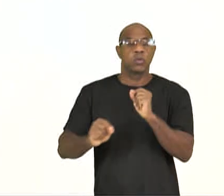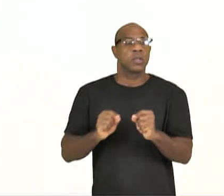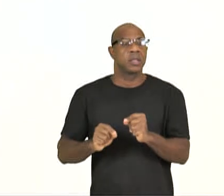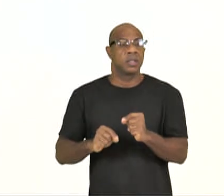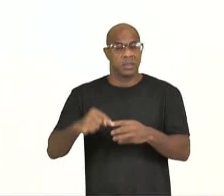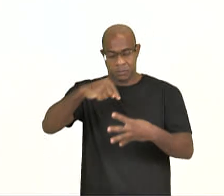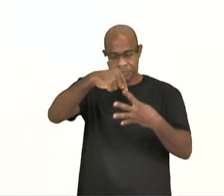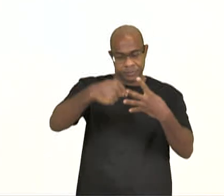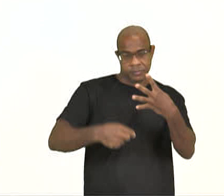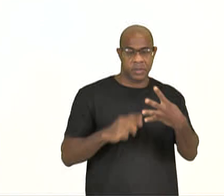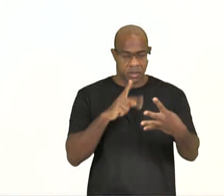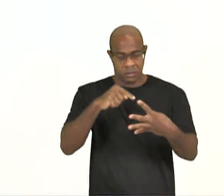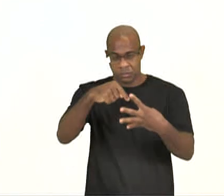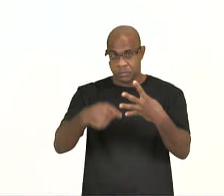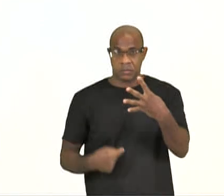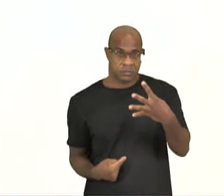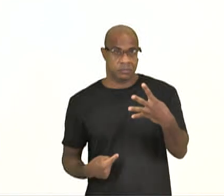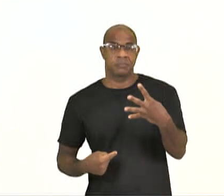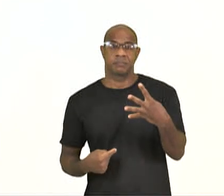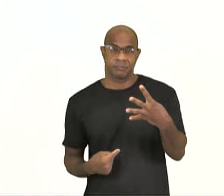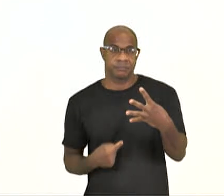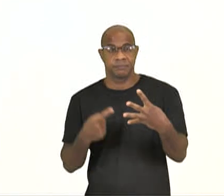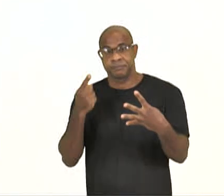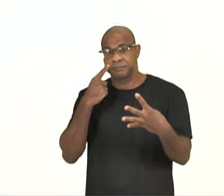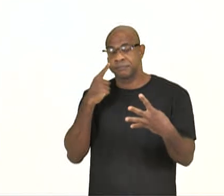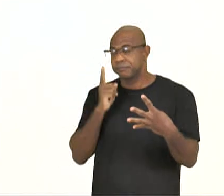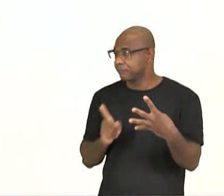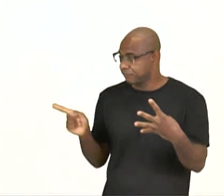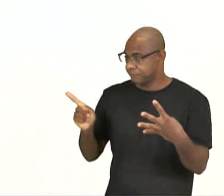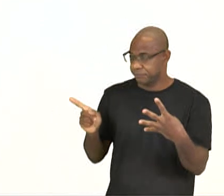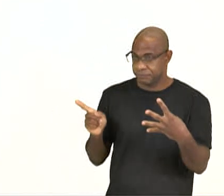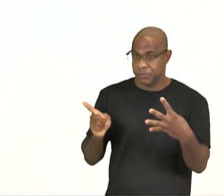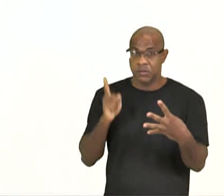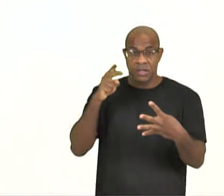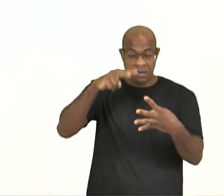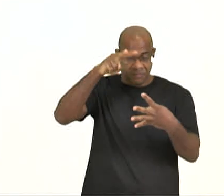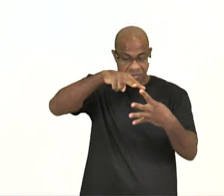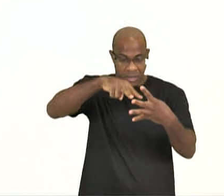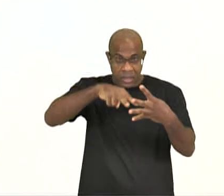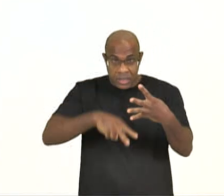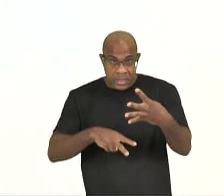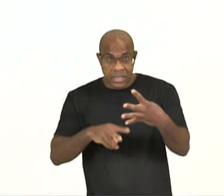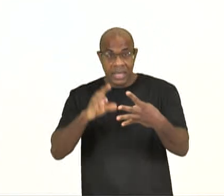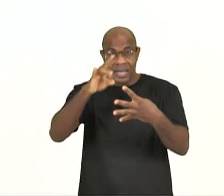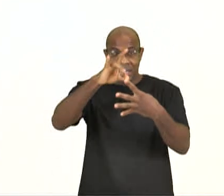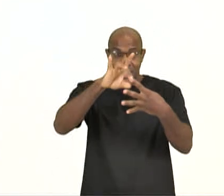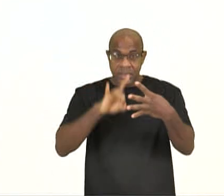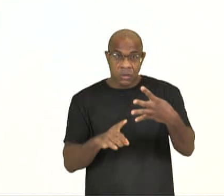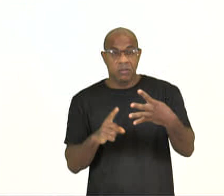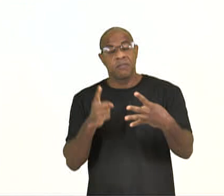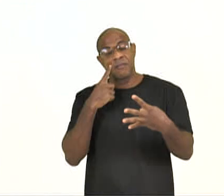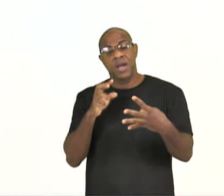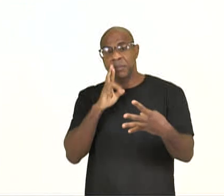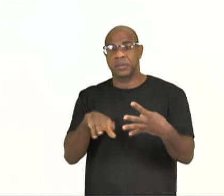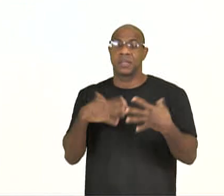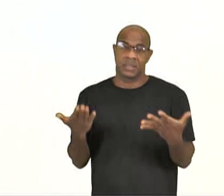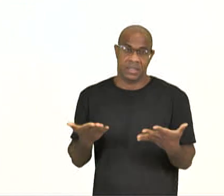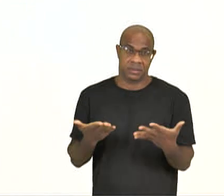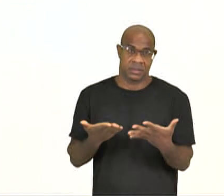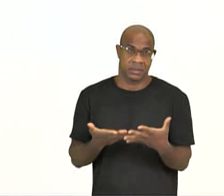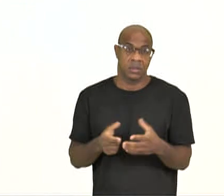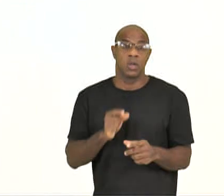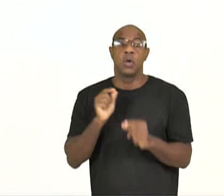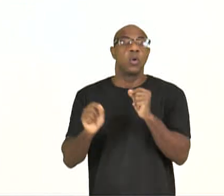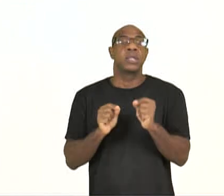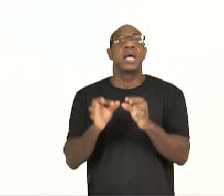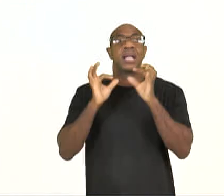cargos eclesiásticos, mas a igreja valorizou as artes, ou aumentou-se o diálogo religioso e os trabalhos de caridade? Essa está